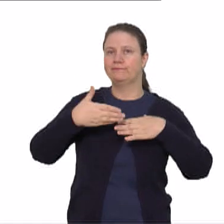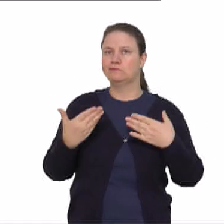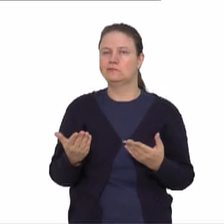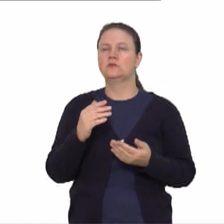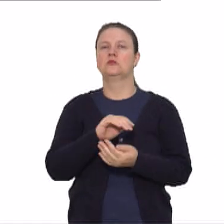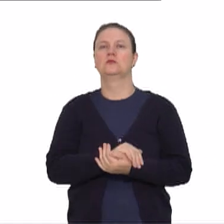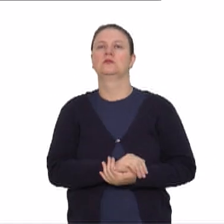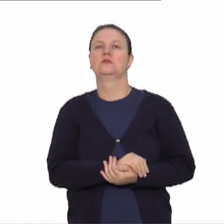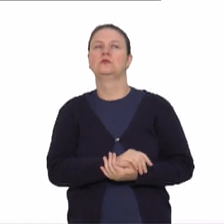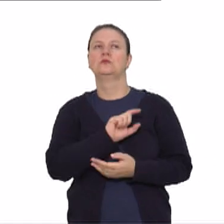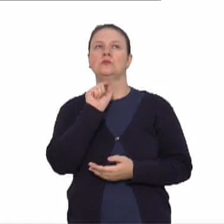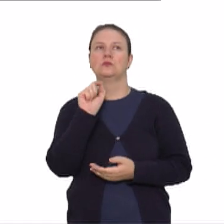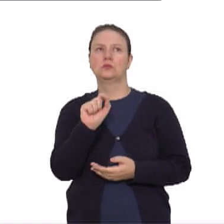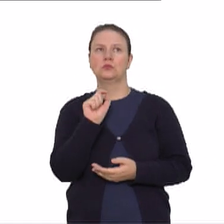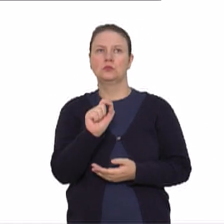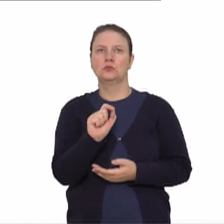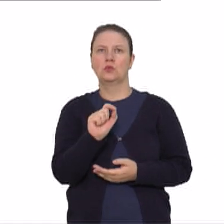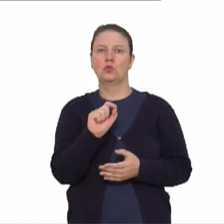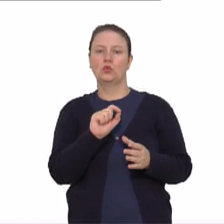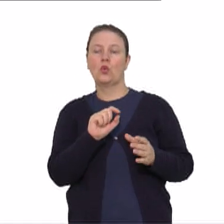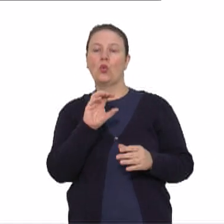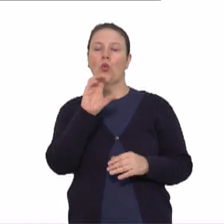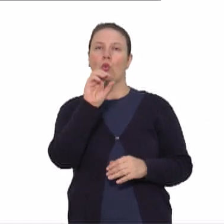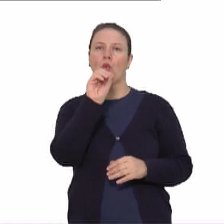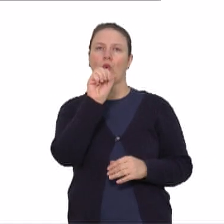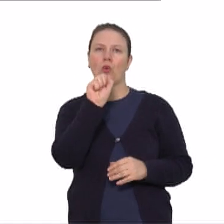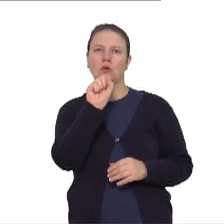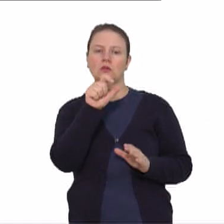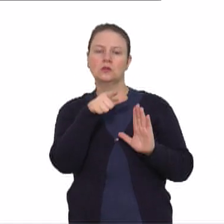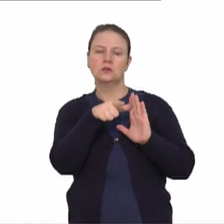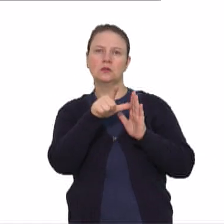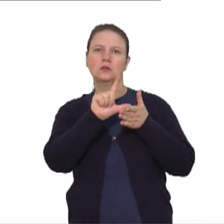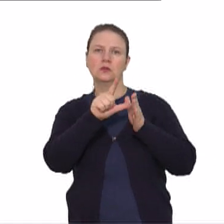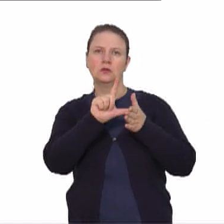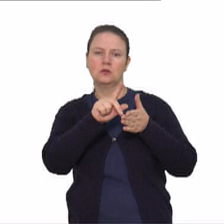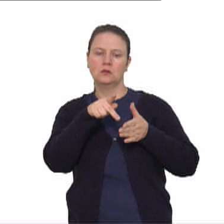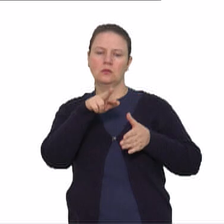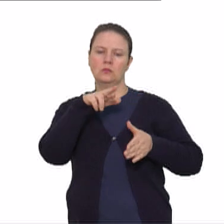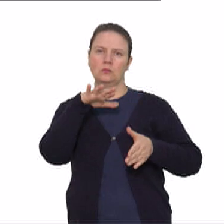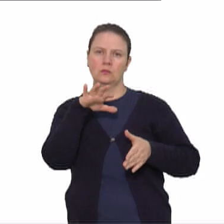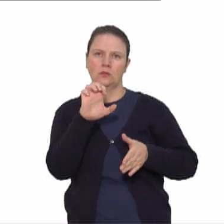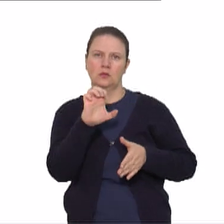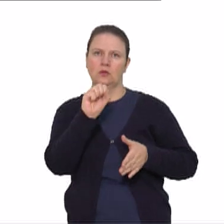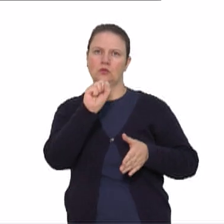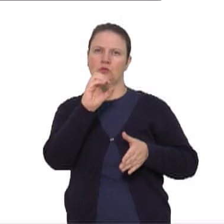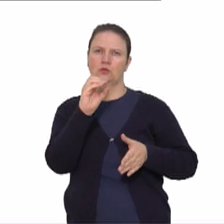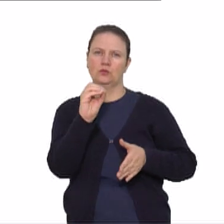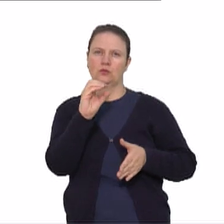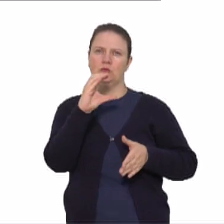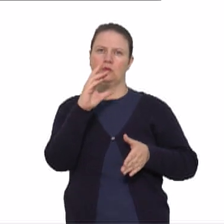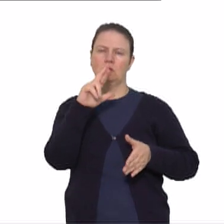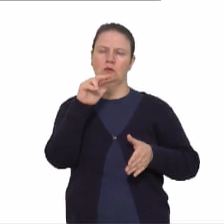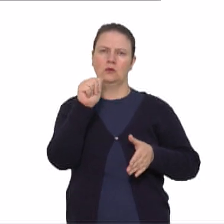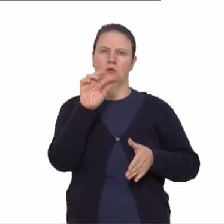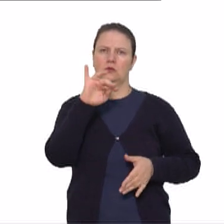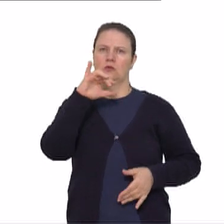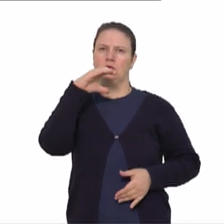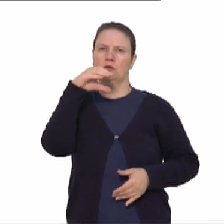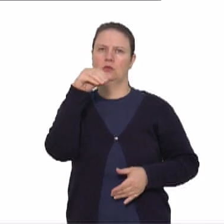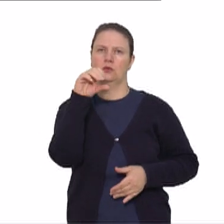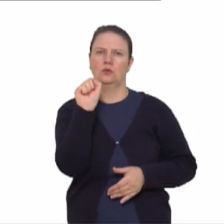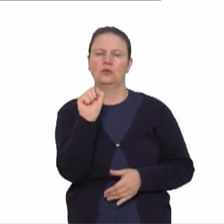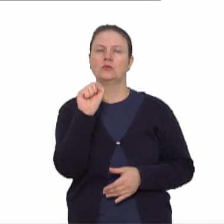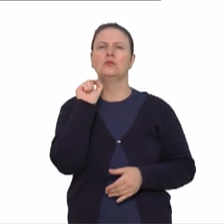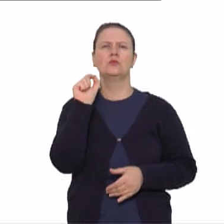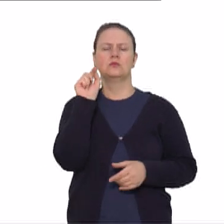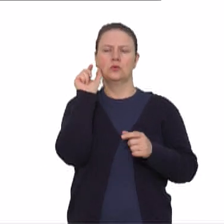é o volume Os Pré-Socráticos, da coleção Os Pensadores. O interessante é que vocês